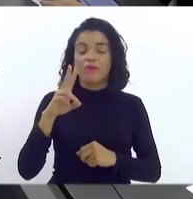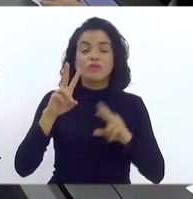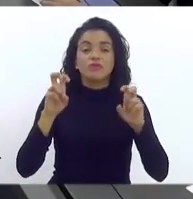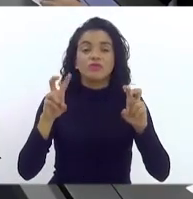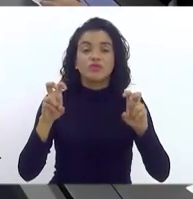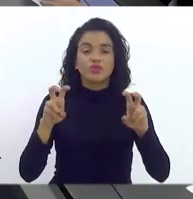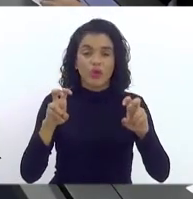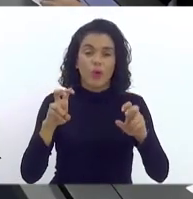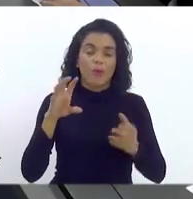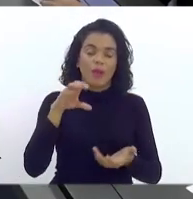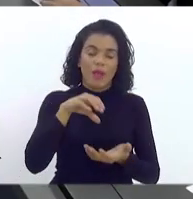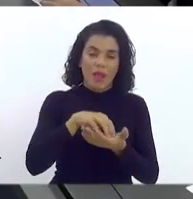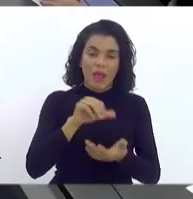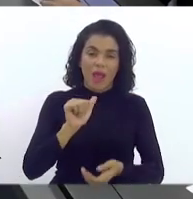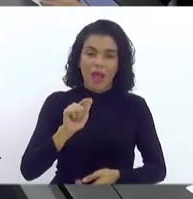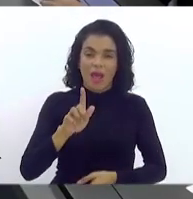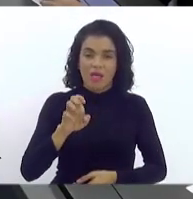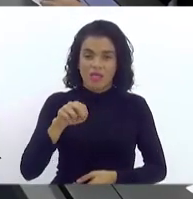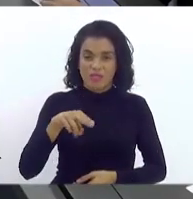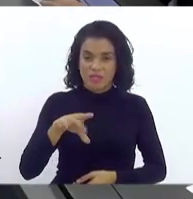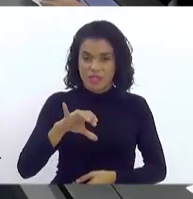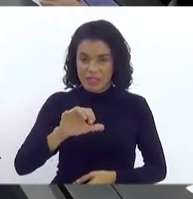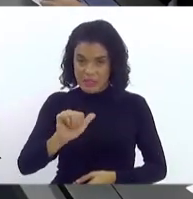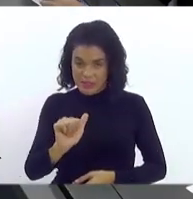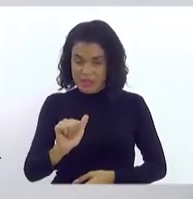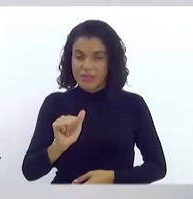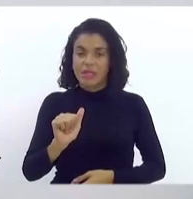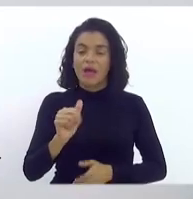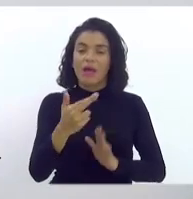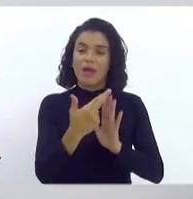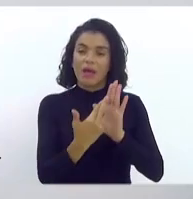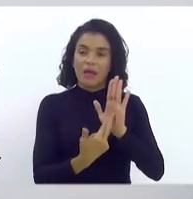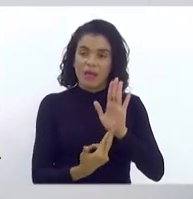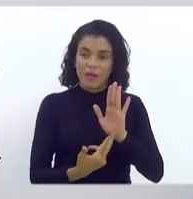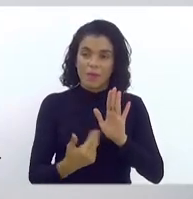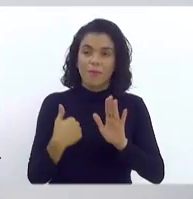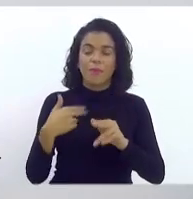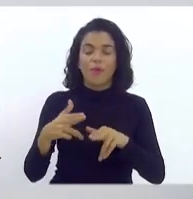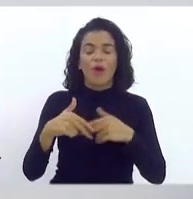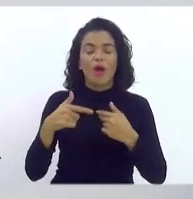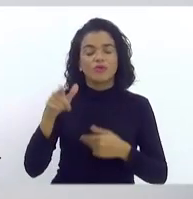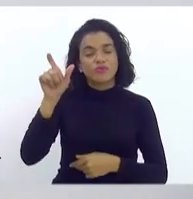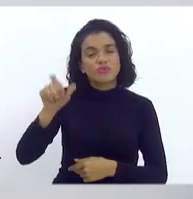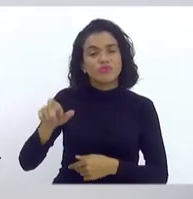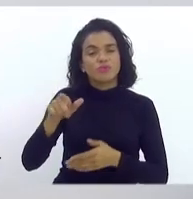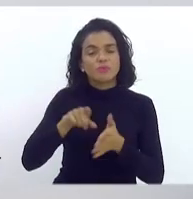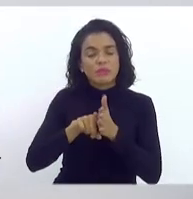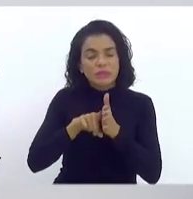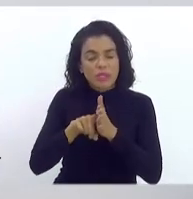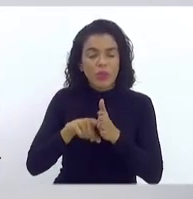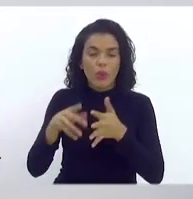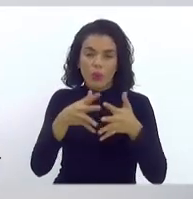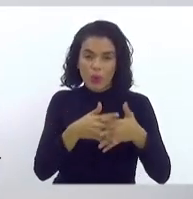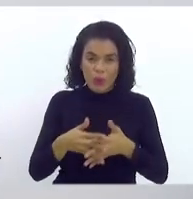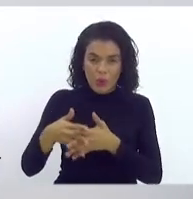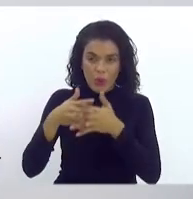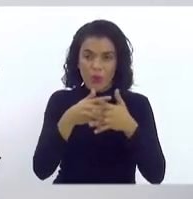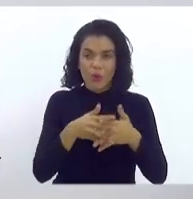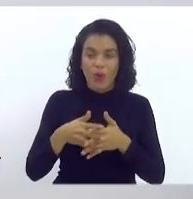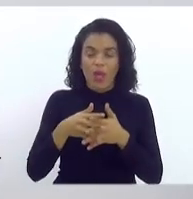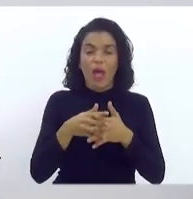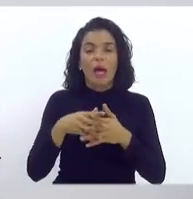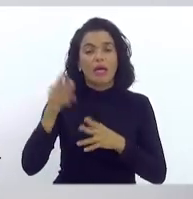agências reguladoras, sobre uma teoria de um economista norte-americano que até ganhou o prêmio Nobel depois, teoria da captura e